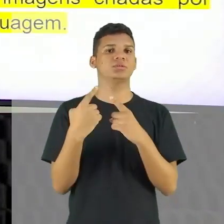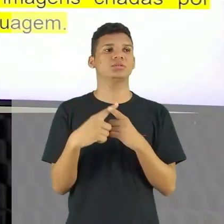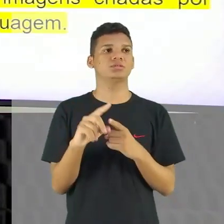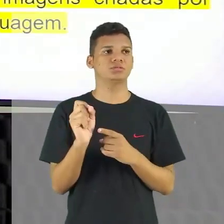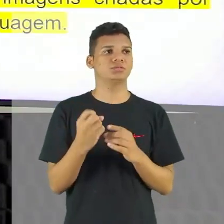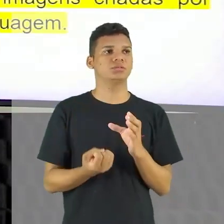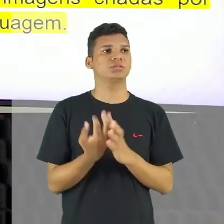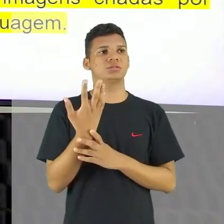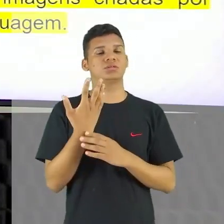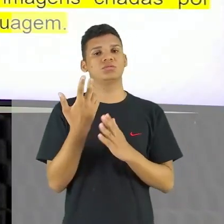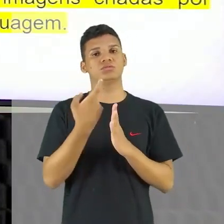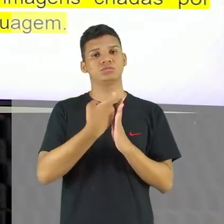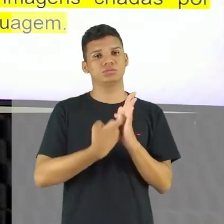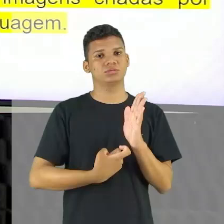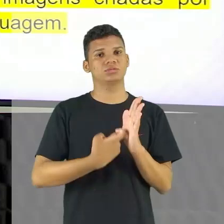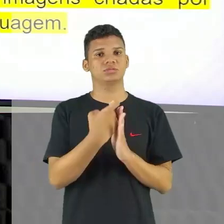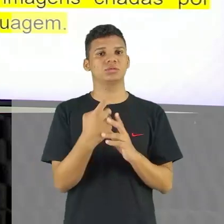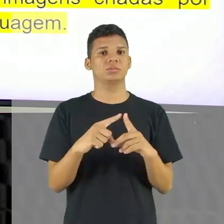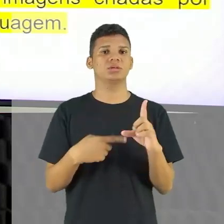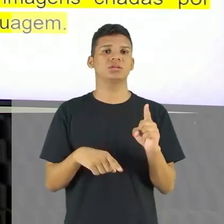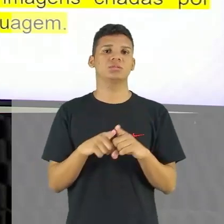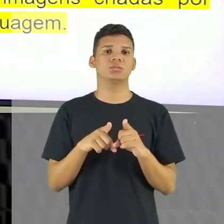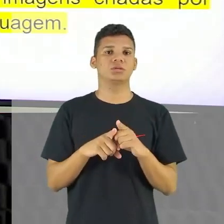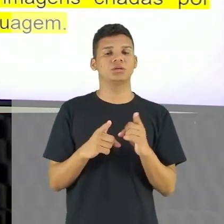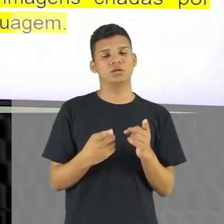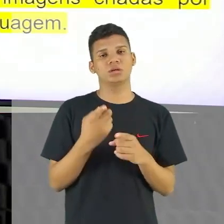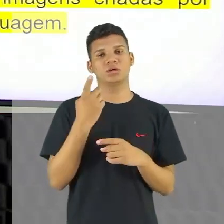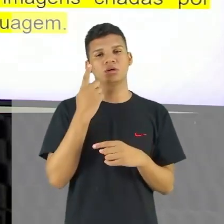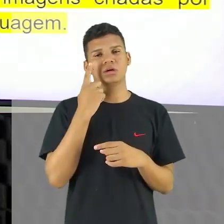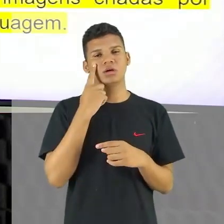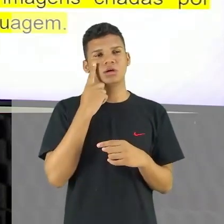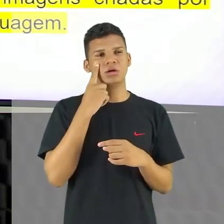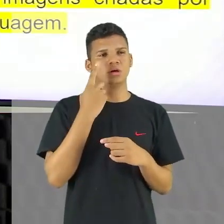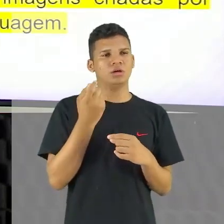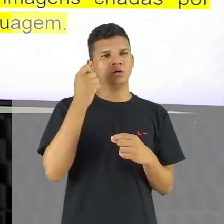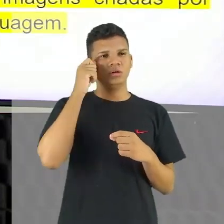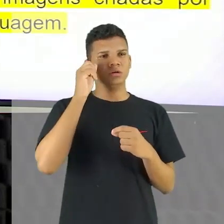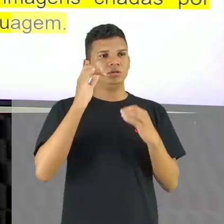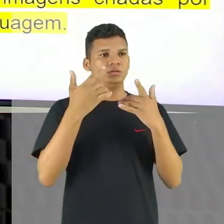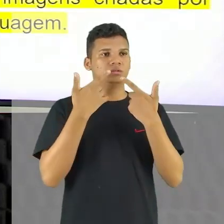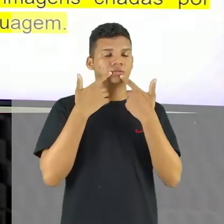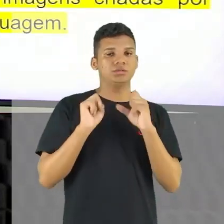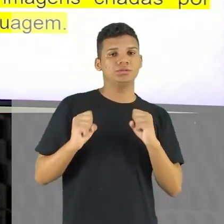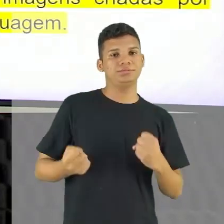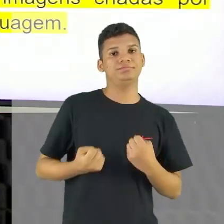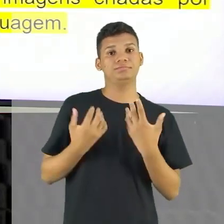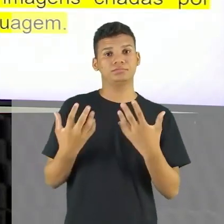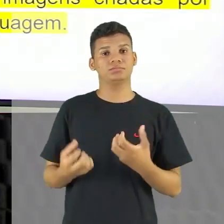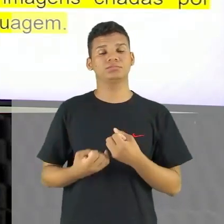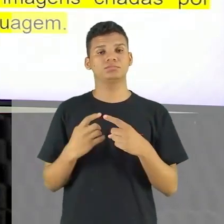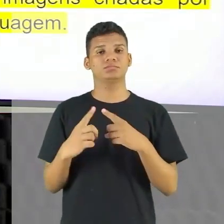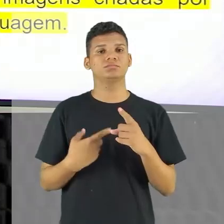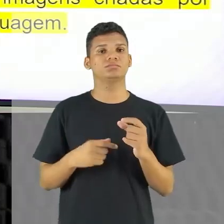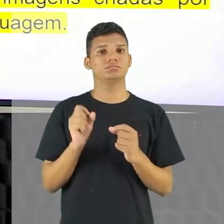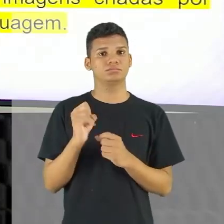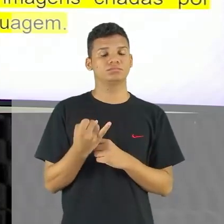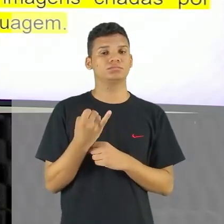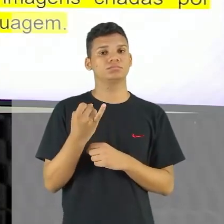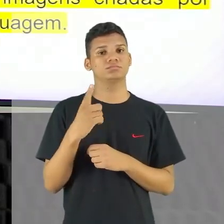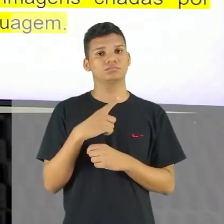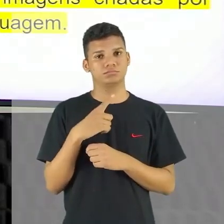um texto fluido com imagens criadas por componentes expressivos da linguagem. Se essa questão